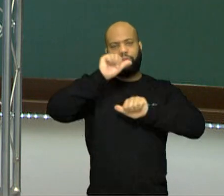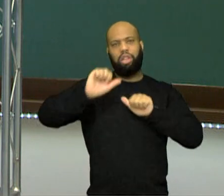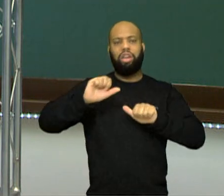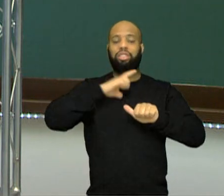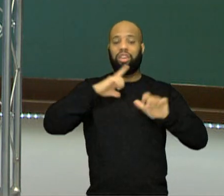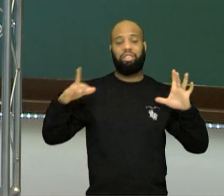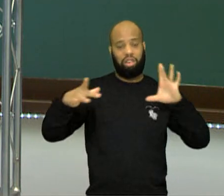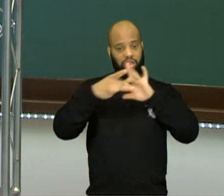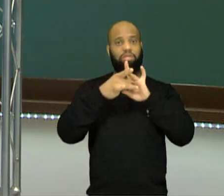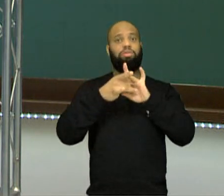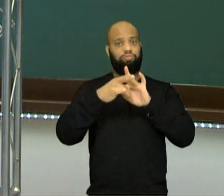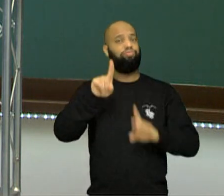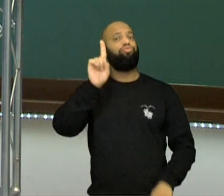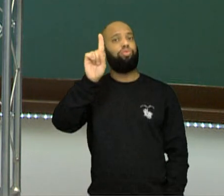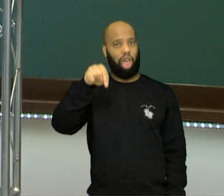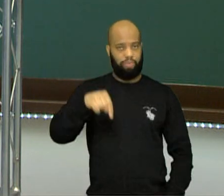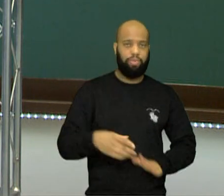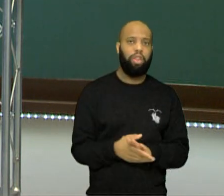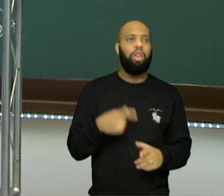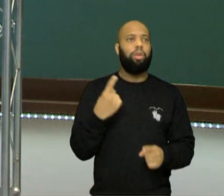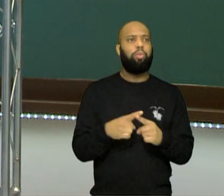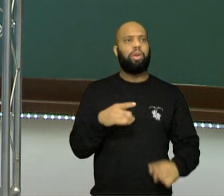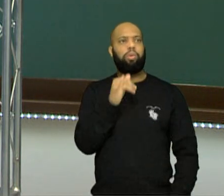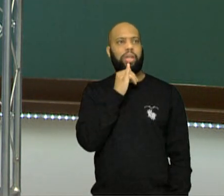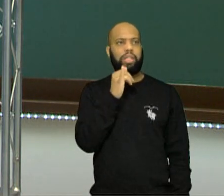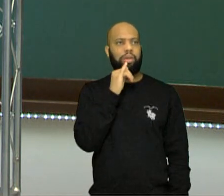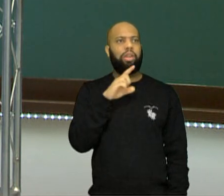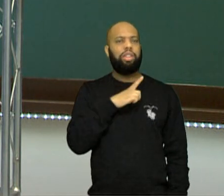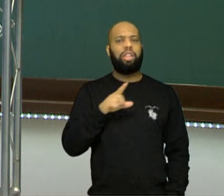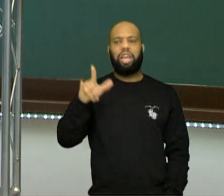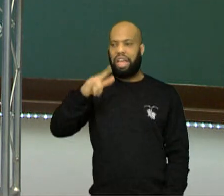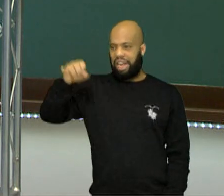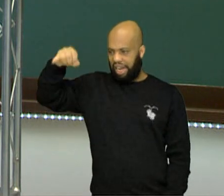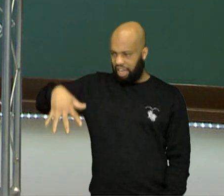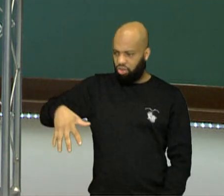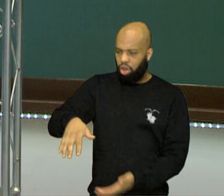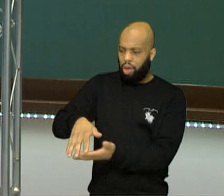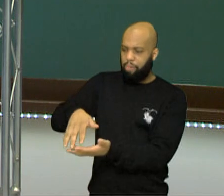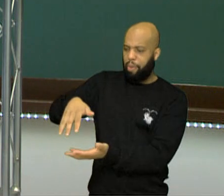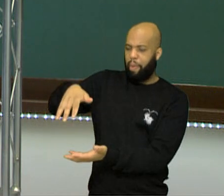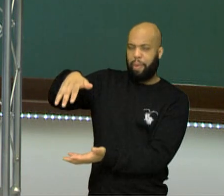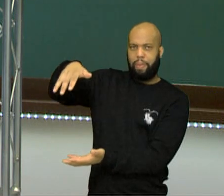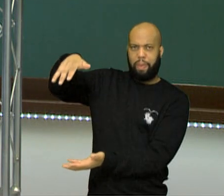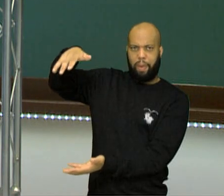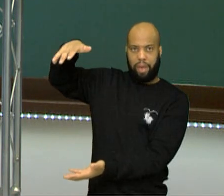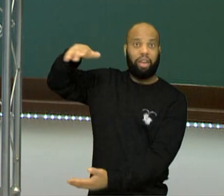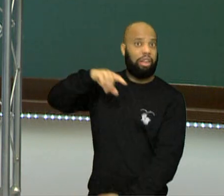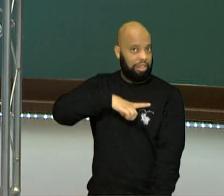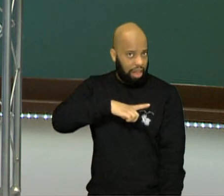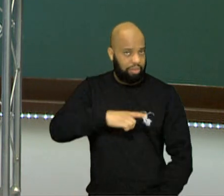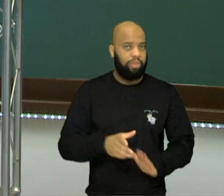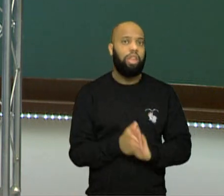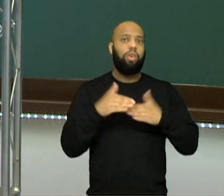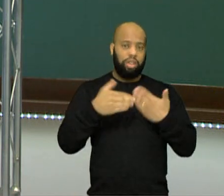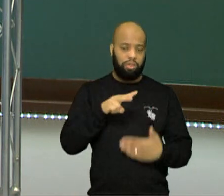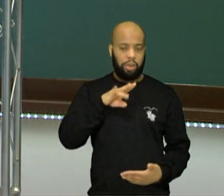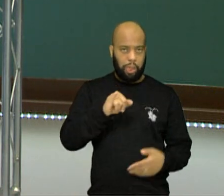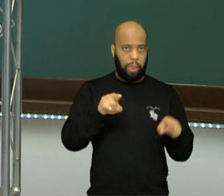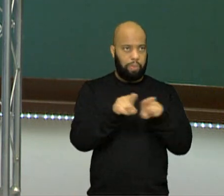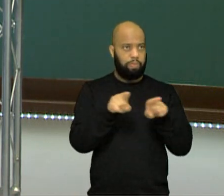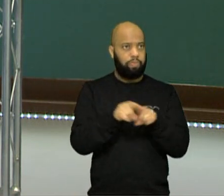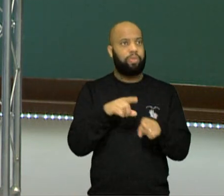à outra. Porque quando eu tenho, por exemplo, produção de lixo que é descartado inadequadamente, eu vou ter